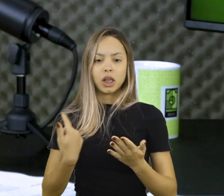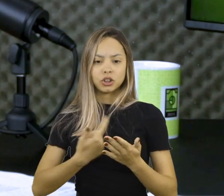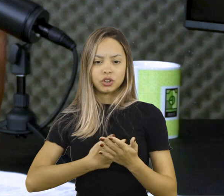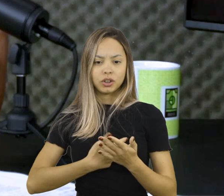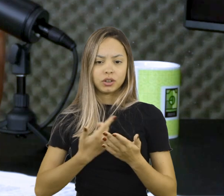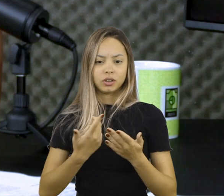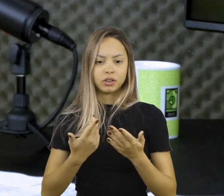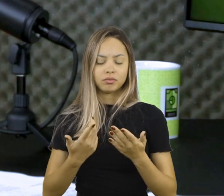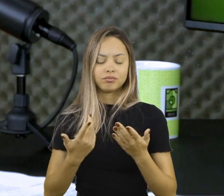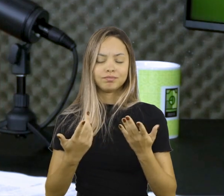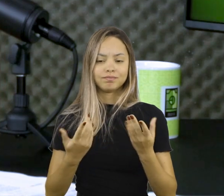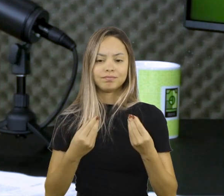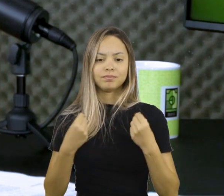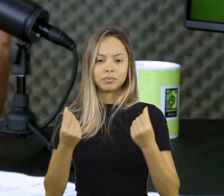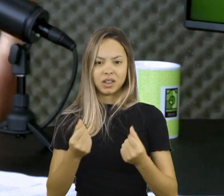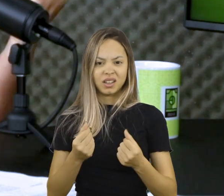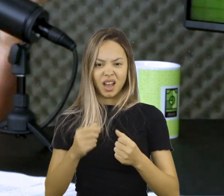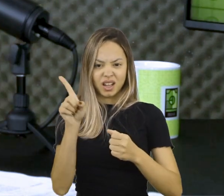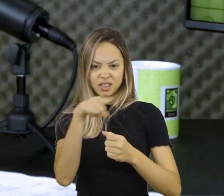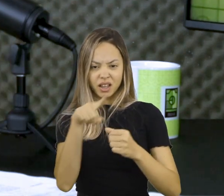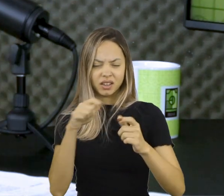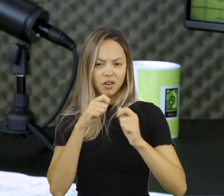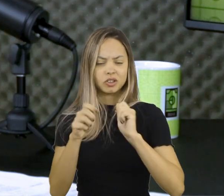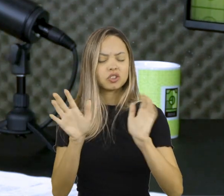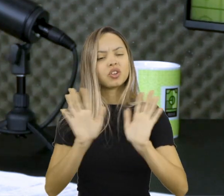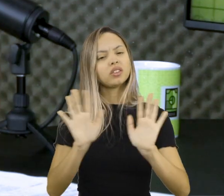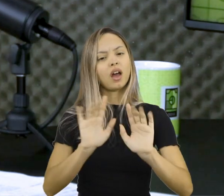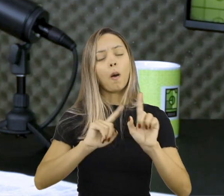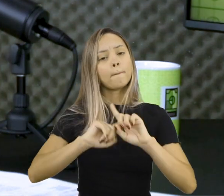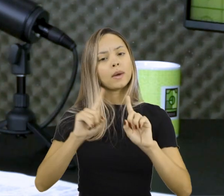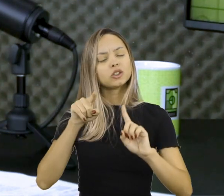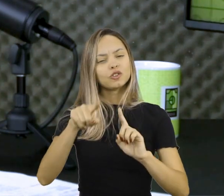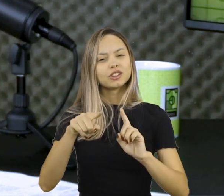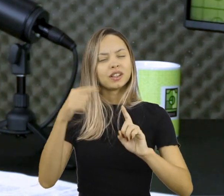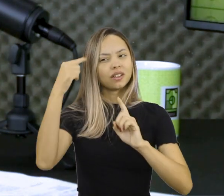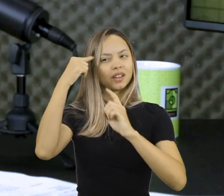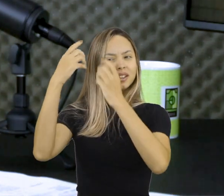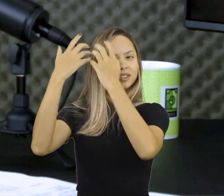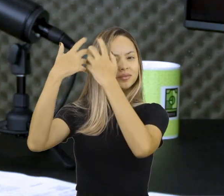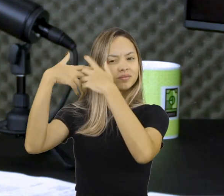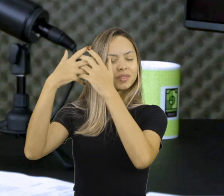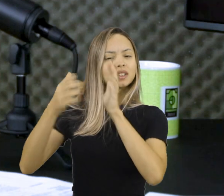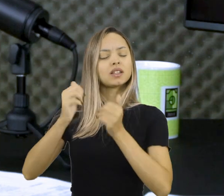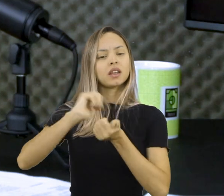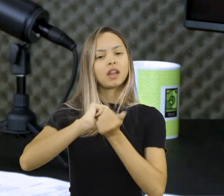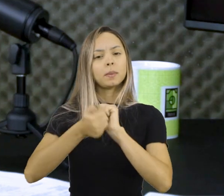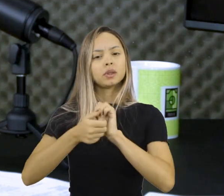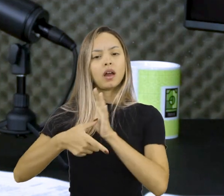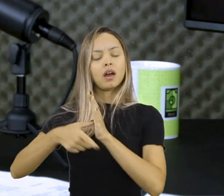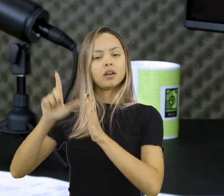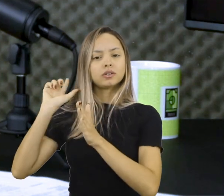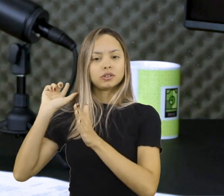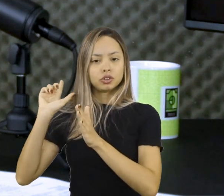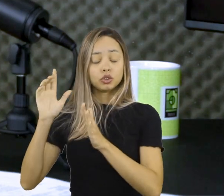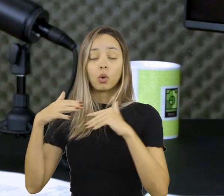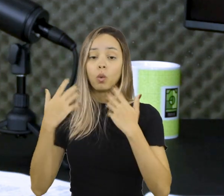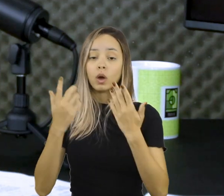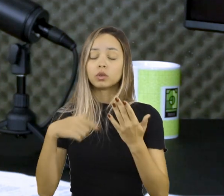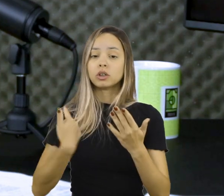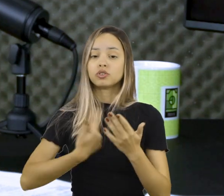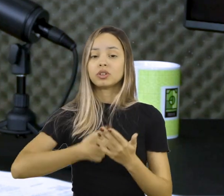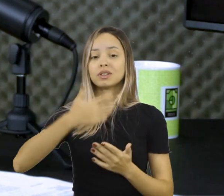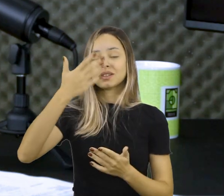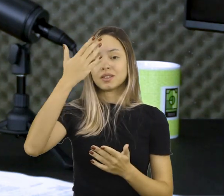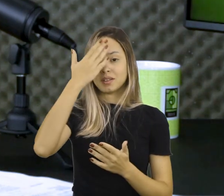Mas você poxa Se eu soubesse eu tinha feito assim eu tinha não é verdade então quando a gente sabe